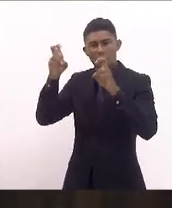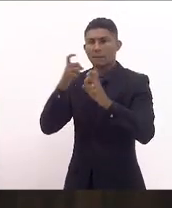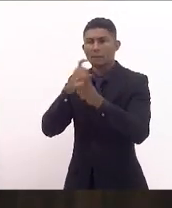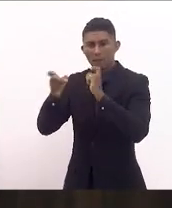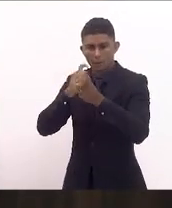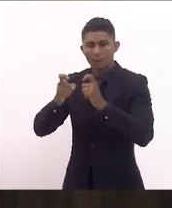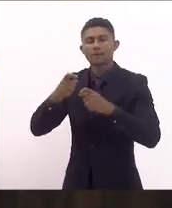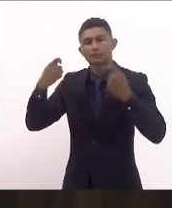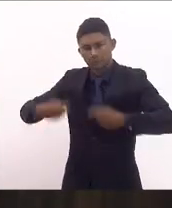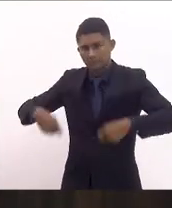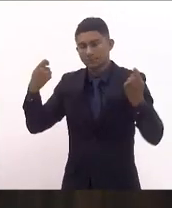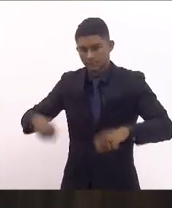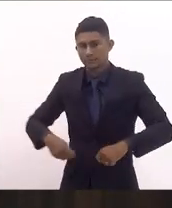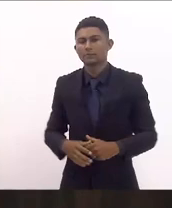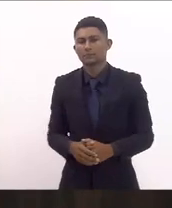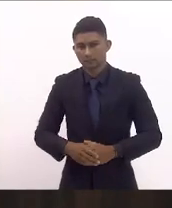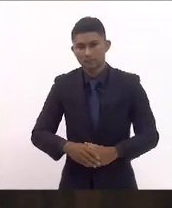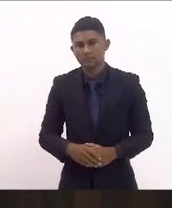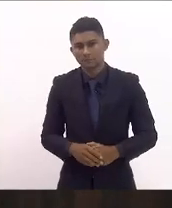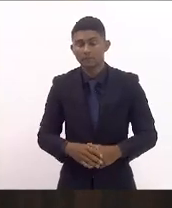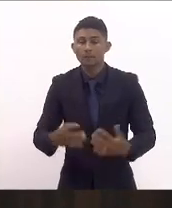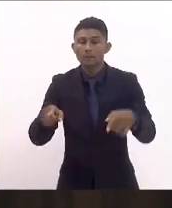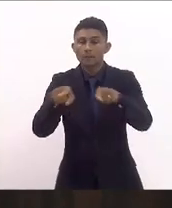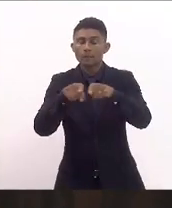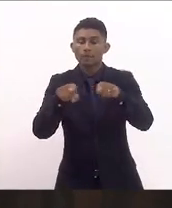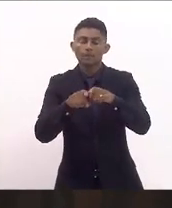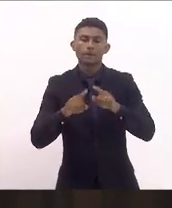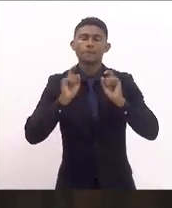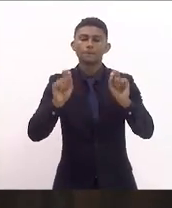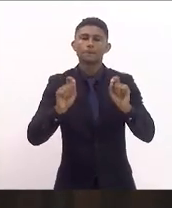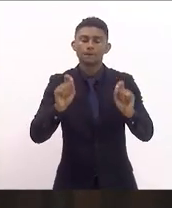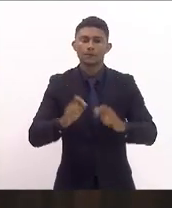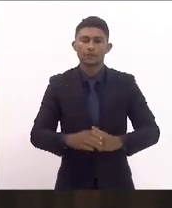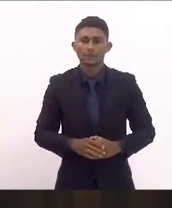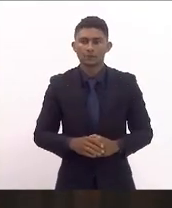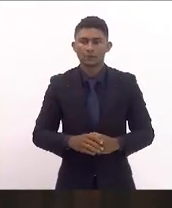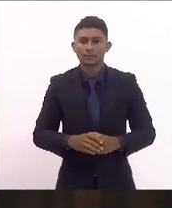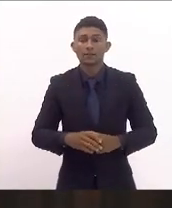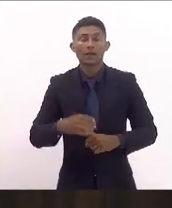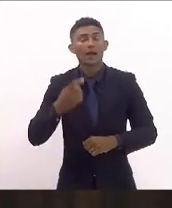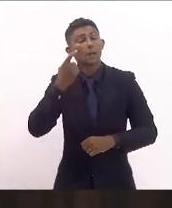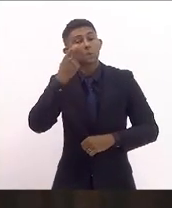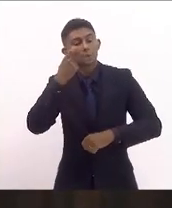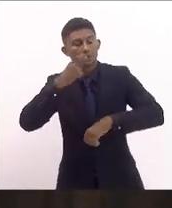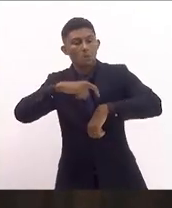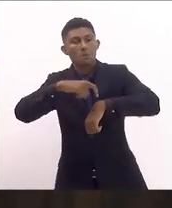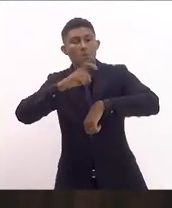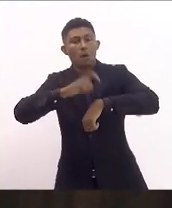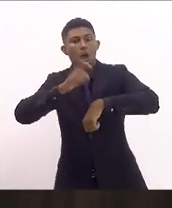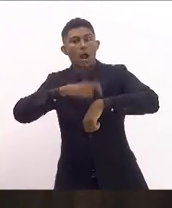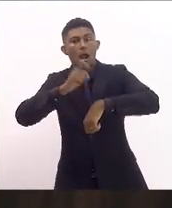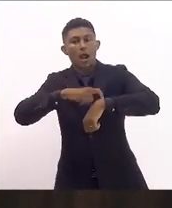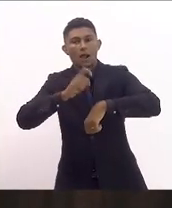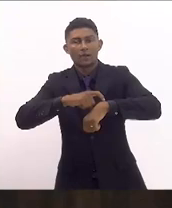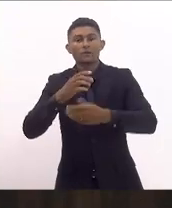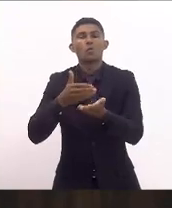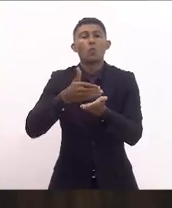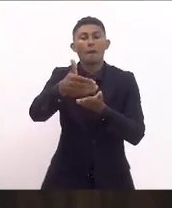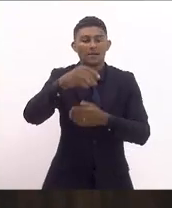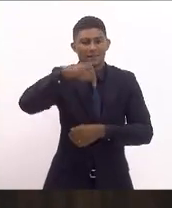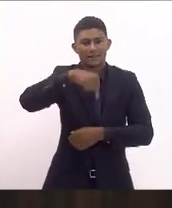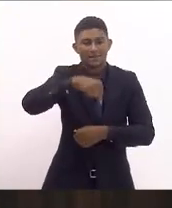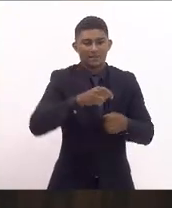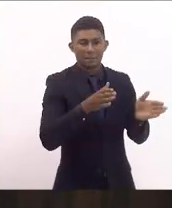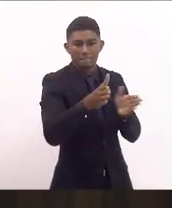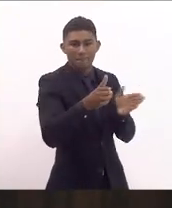e possivelmente também em relação ao o horário do expediente inicial